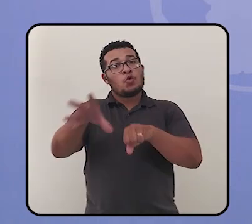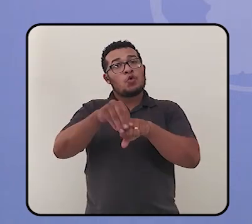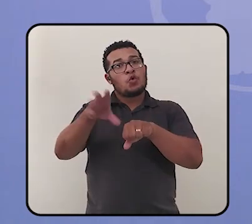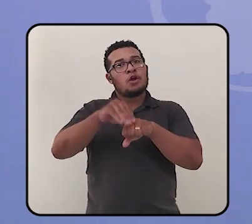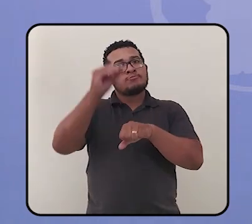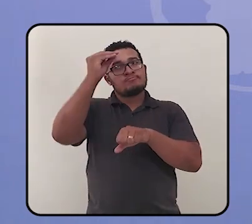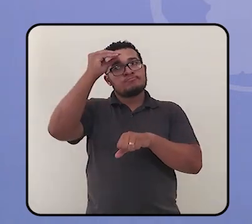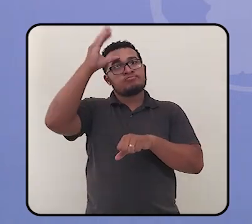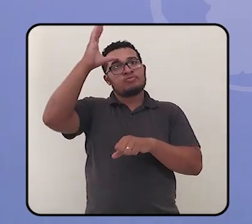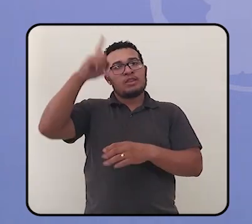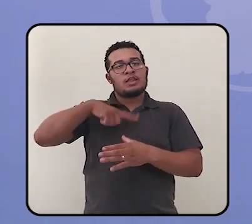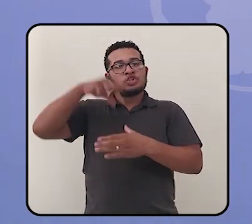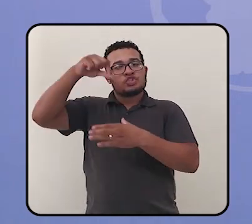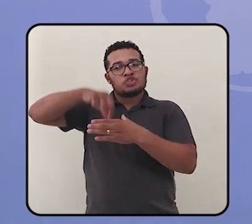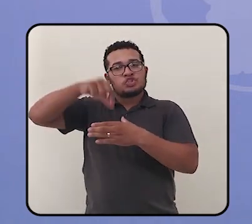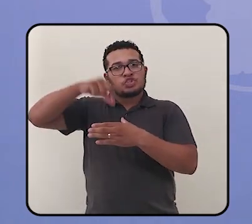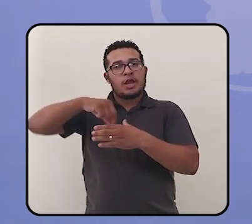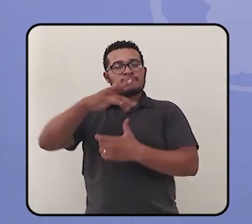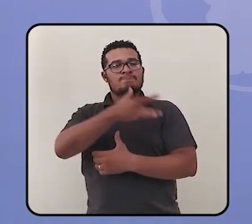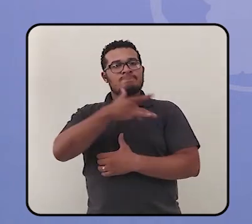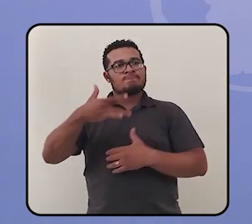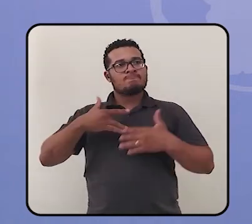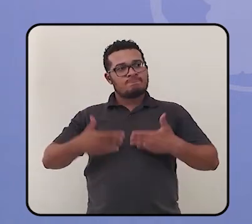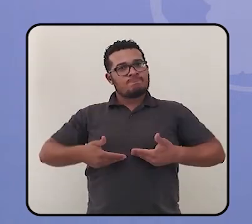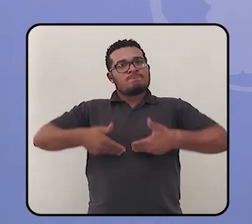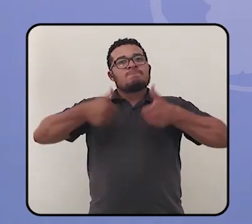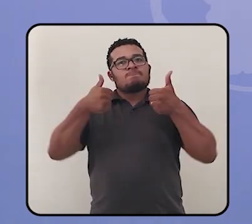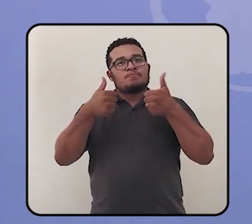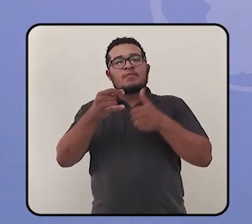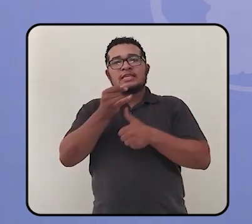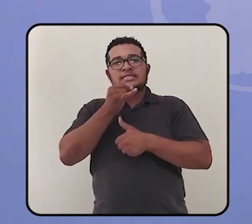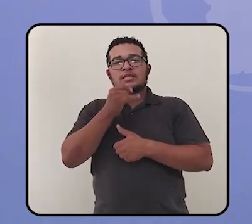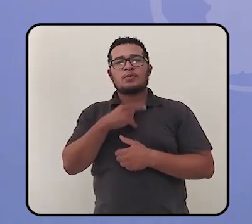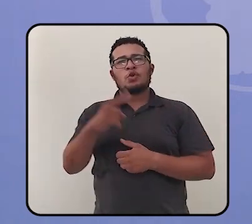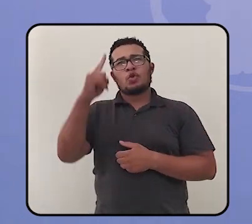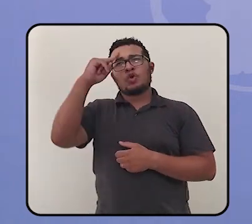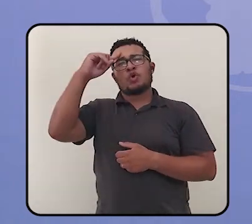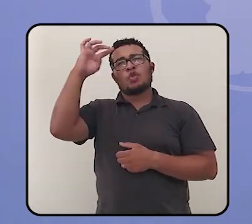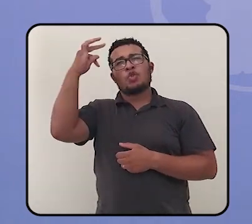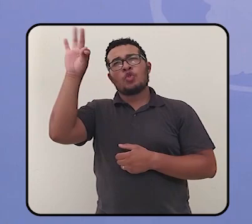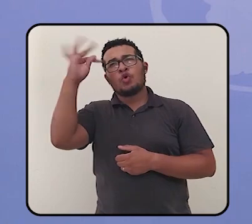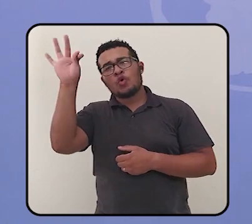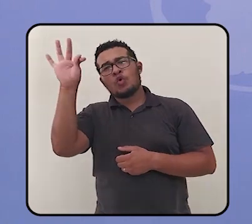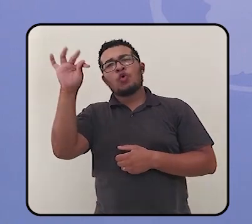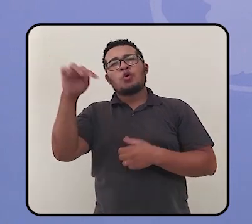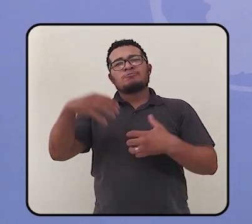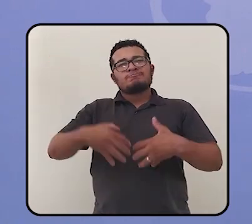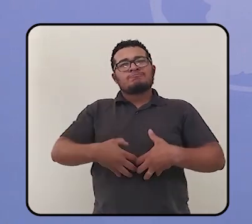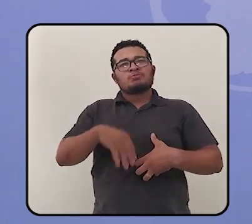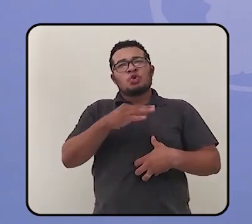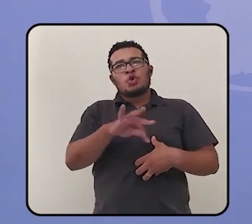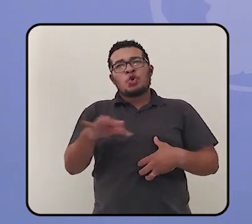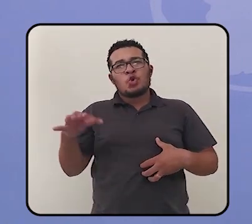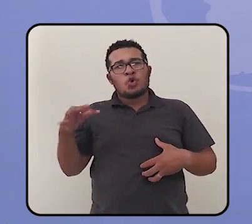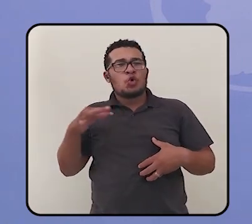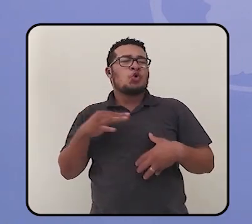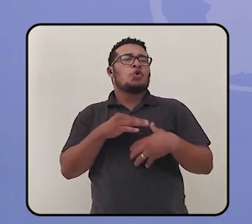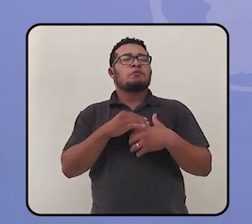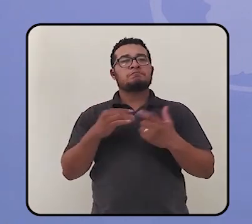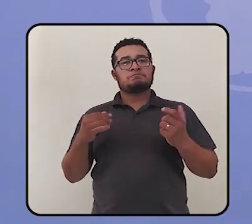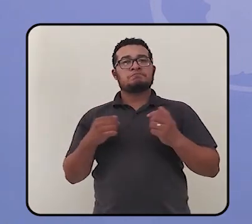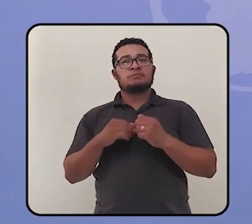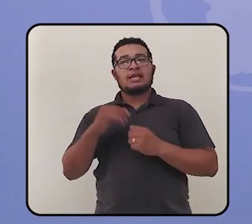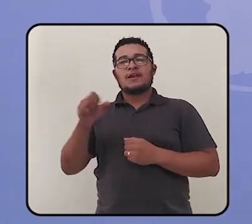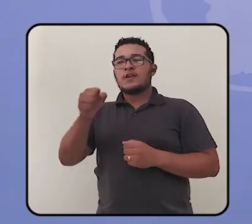um de um chá de um que faz bem para a saúde você tá por exemplo com dor de cabeça está com cólica está com algum problema gasto e